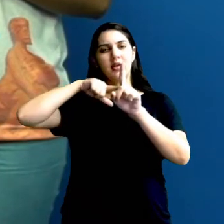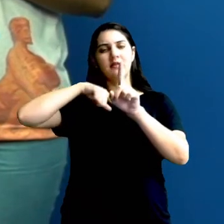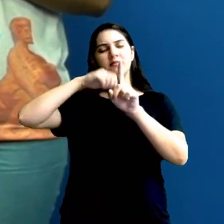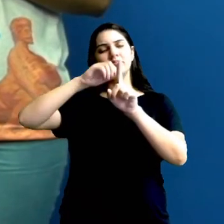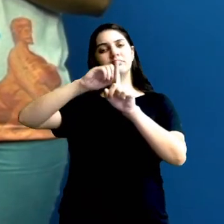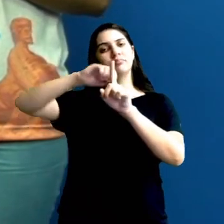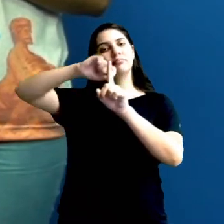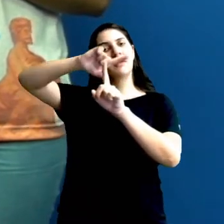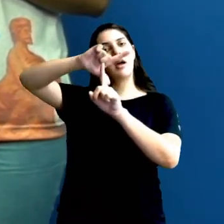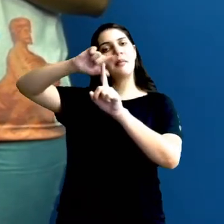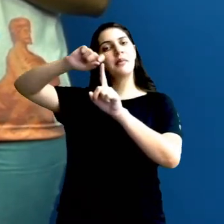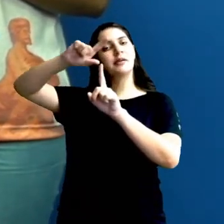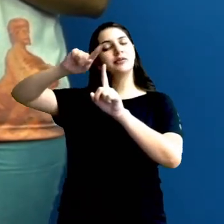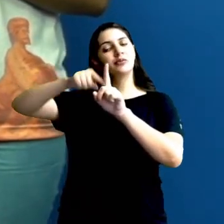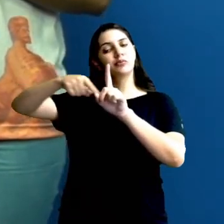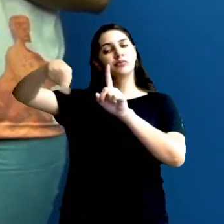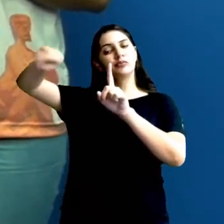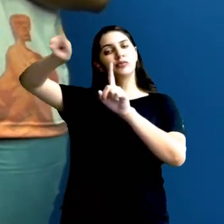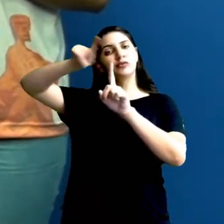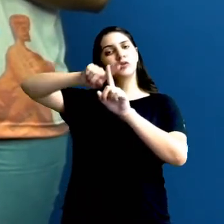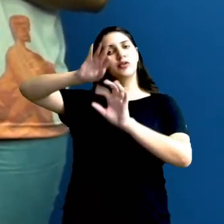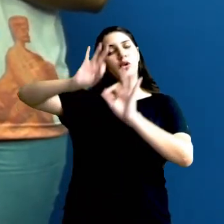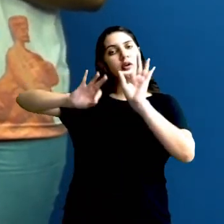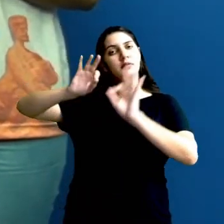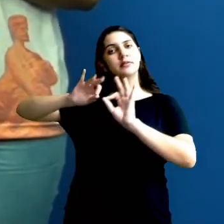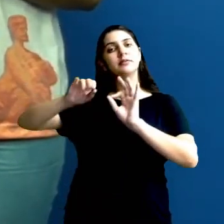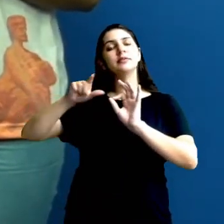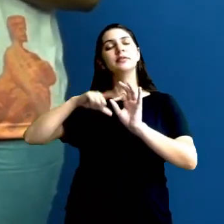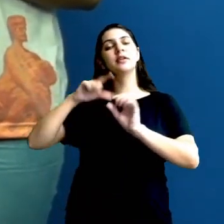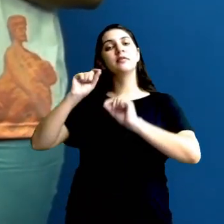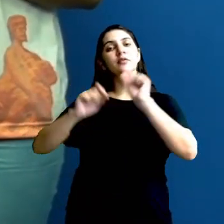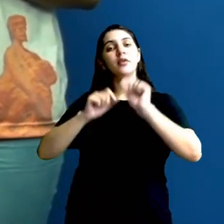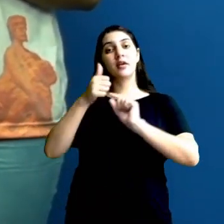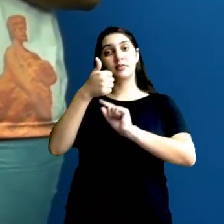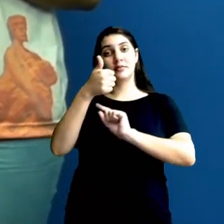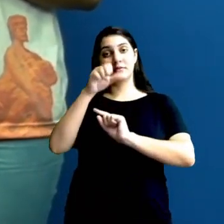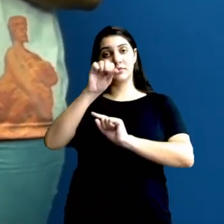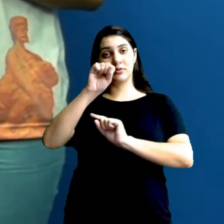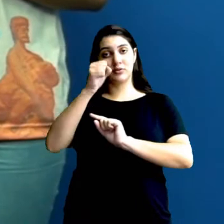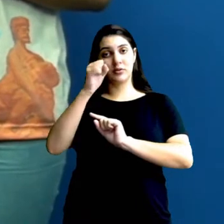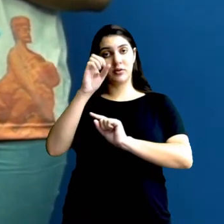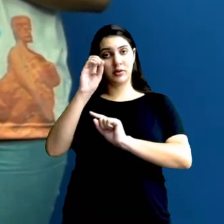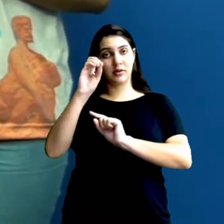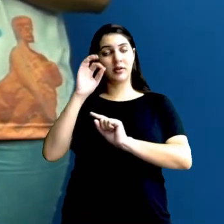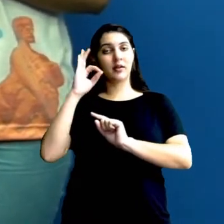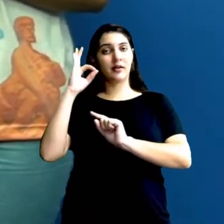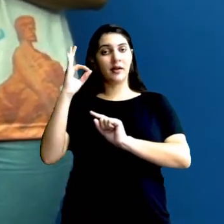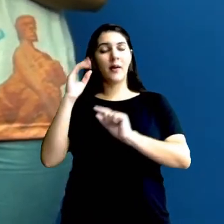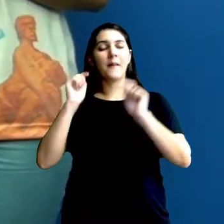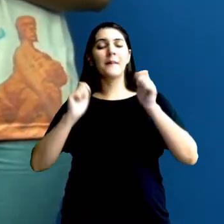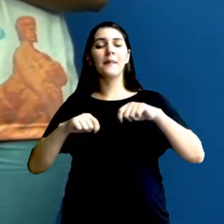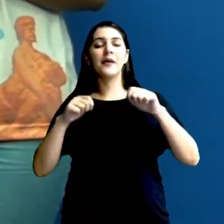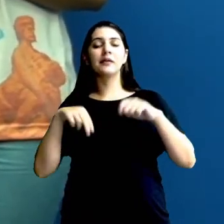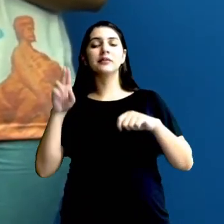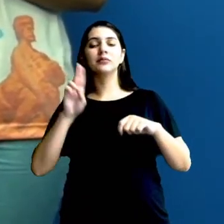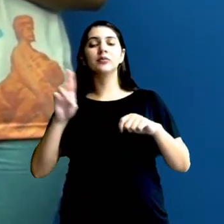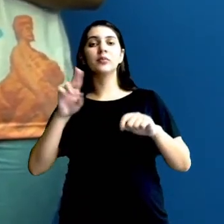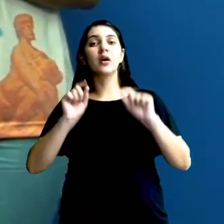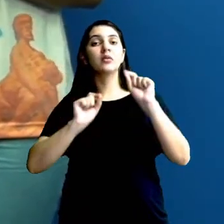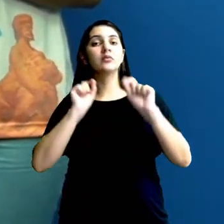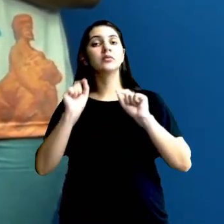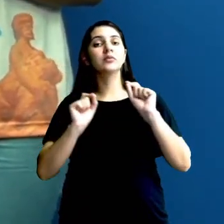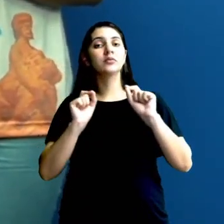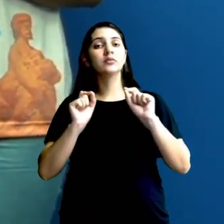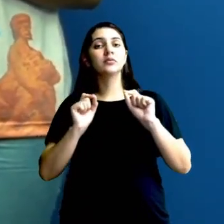abertura, esse giro feito por ela, deu 180 graus, que a gente também pode